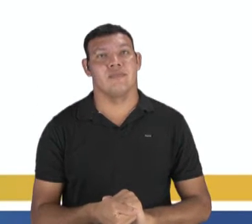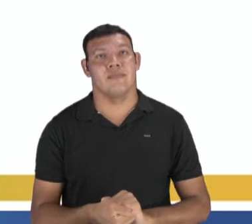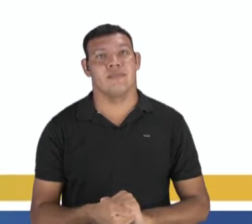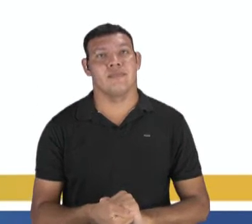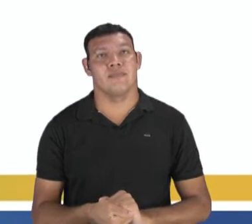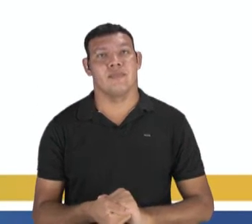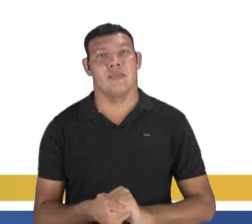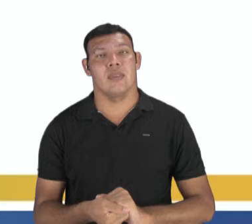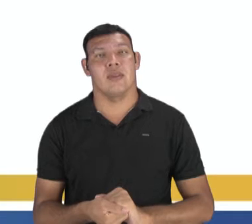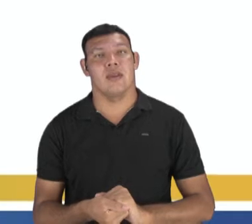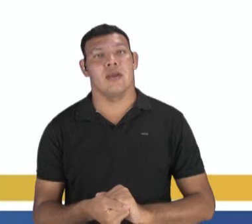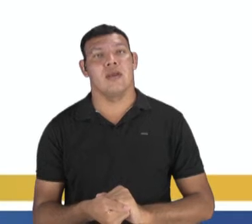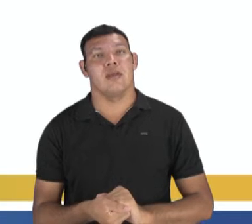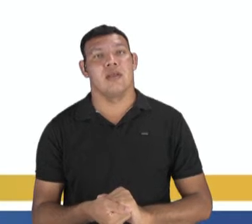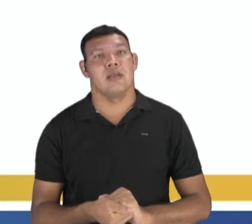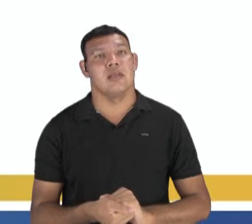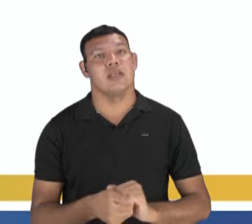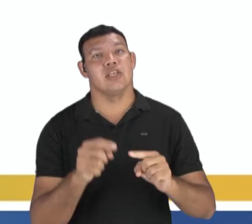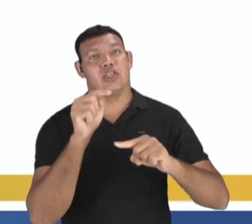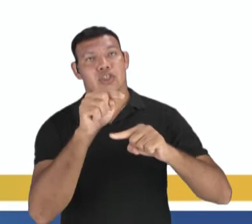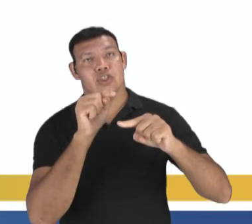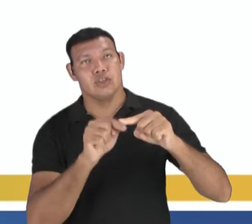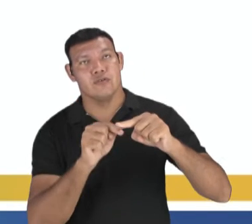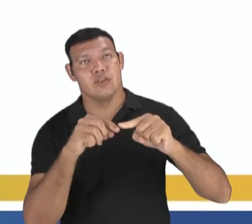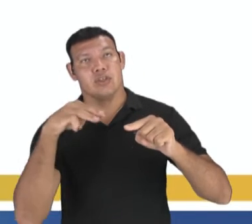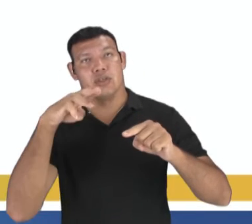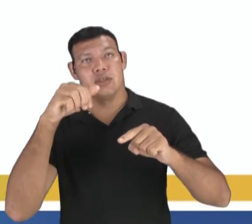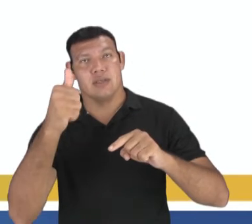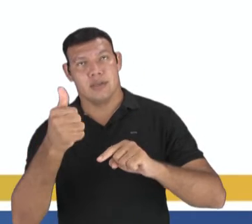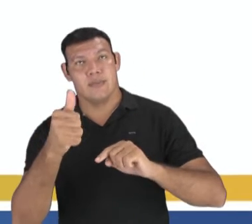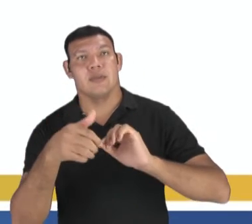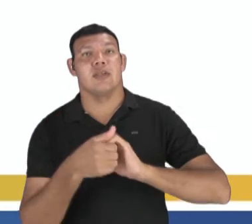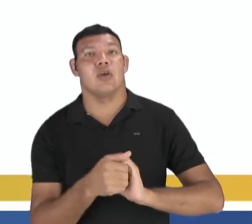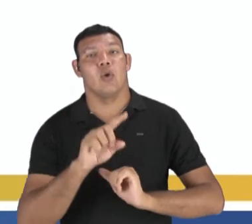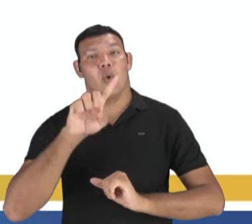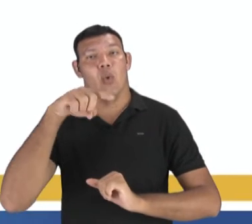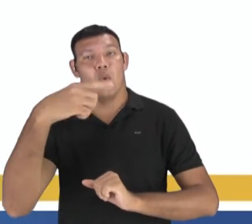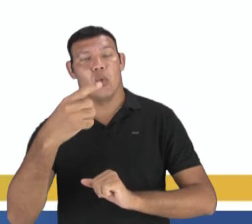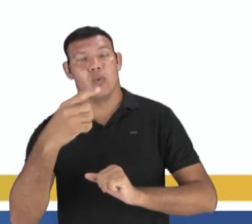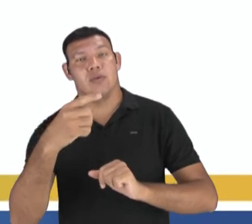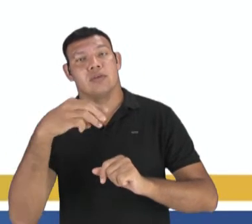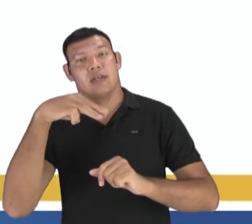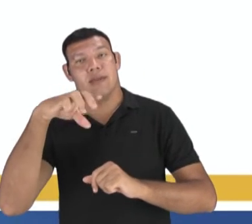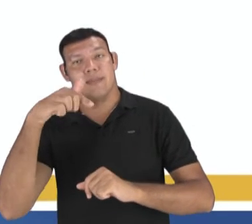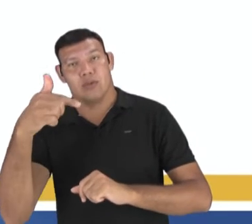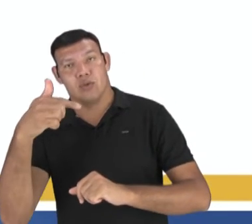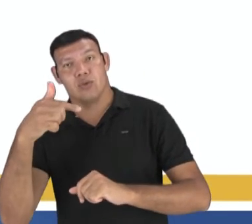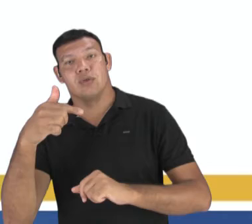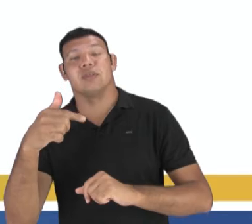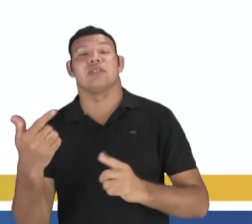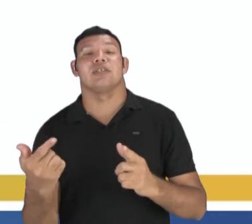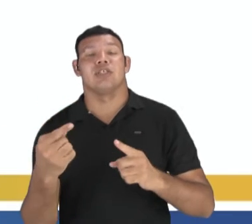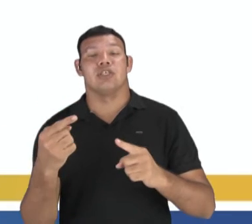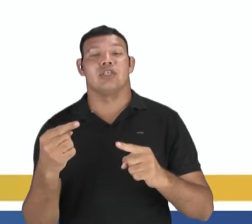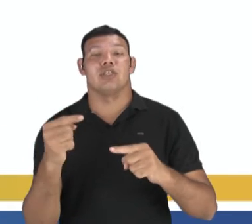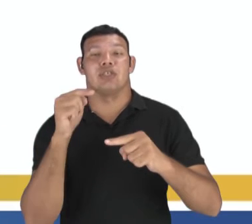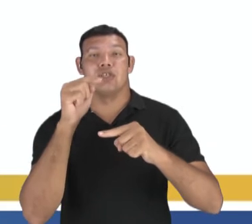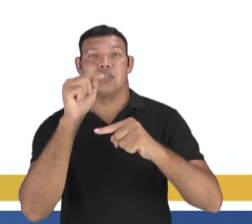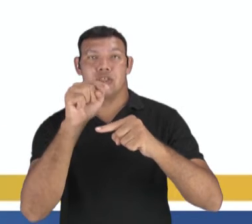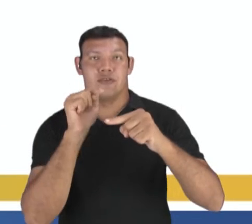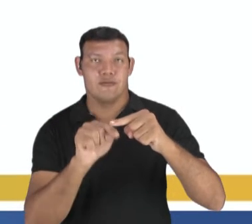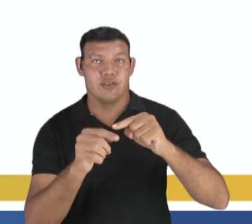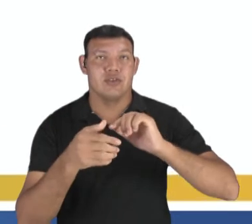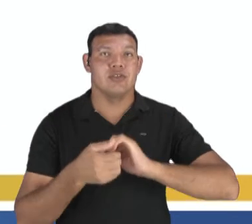né, passaria subtraindo, e esse aqui que está multiplicando passaria dividindo. Tudo bem? Todos esses dados aqui a gente tem,